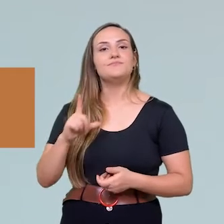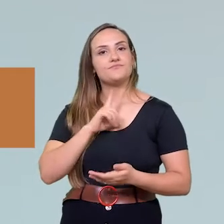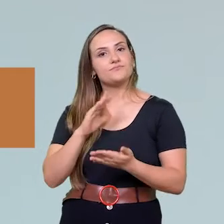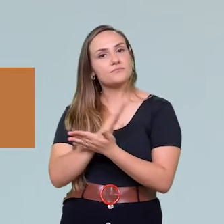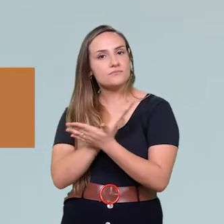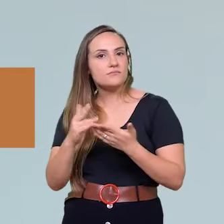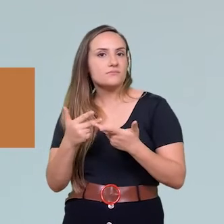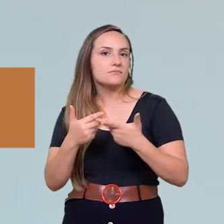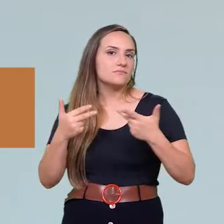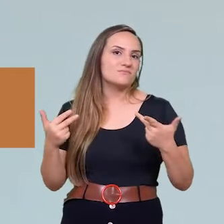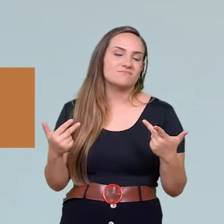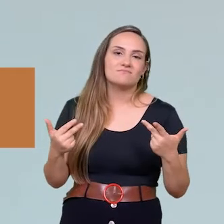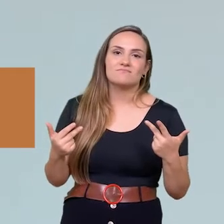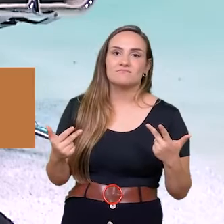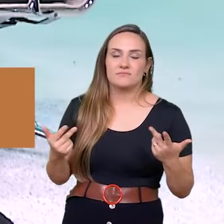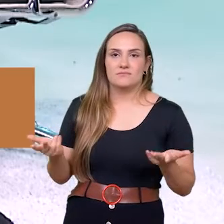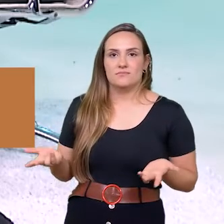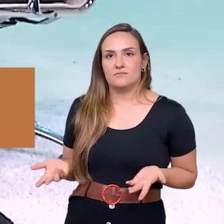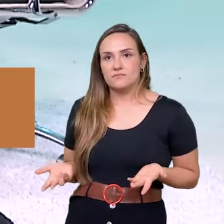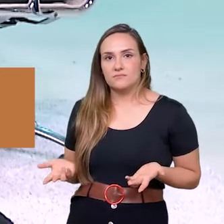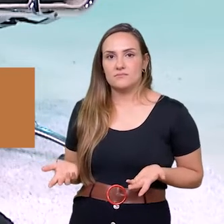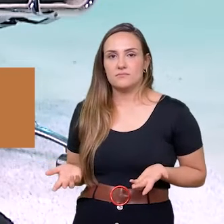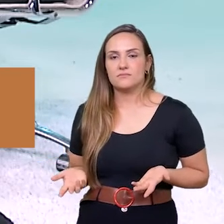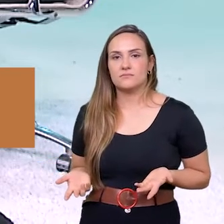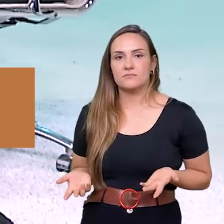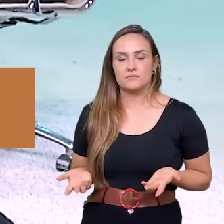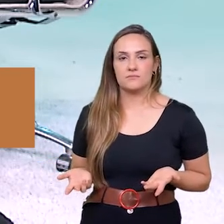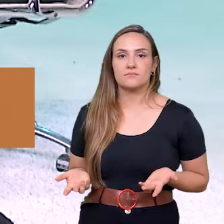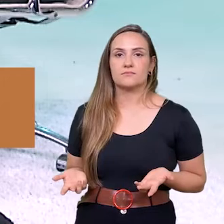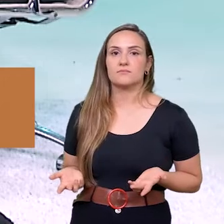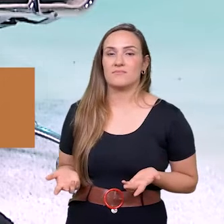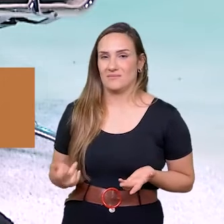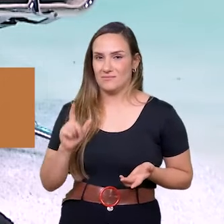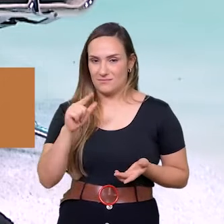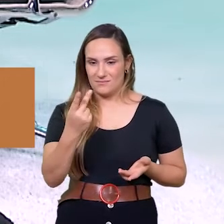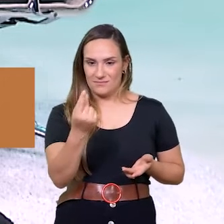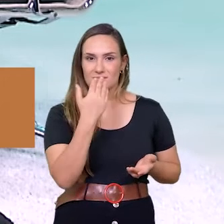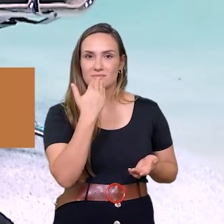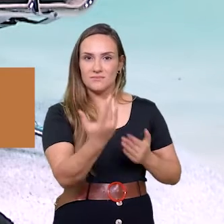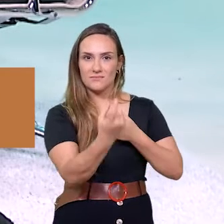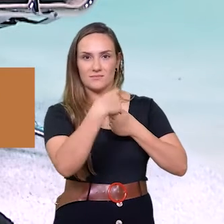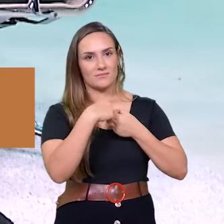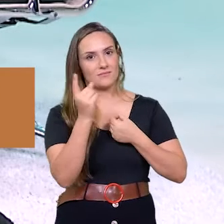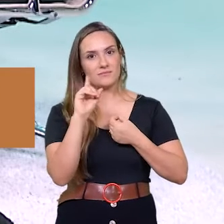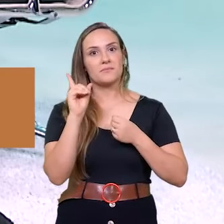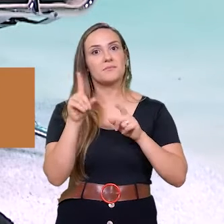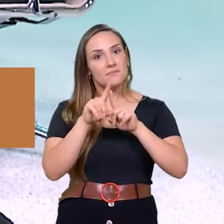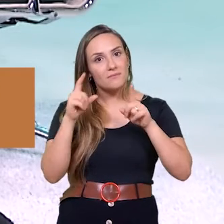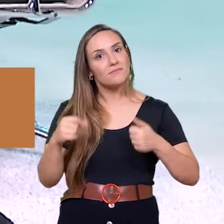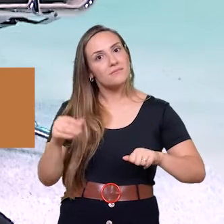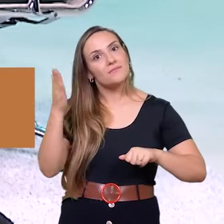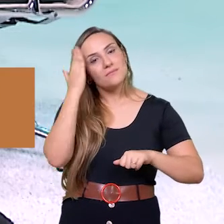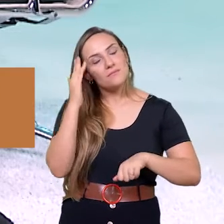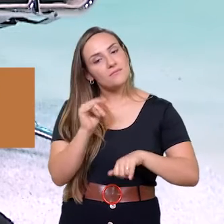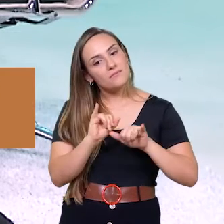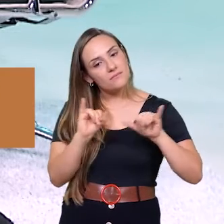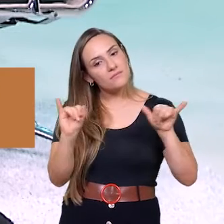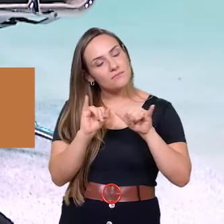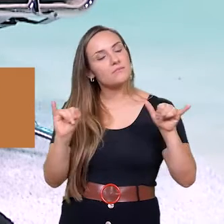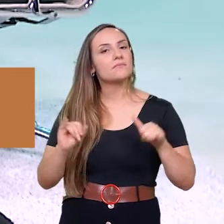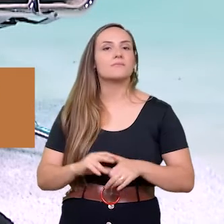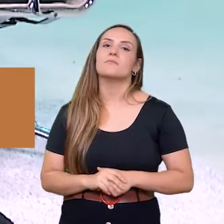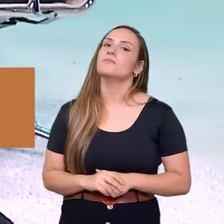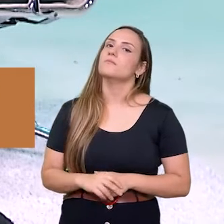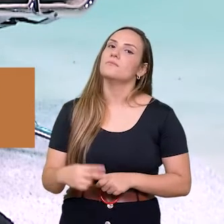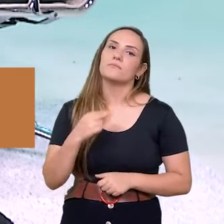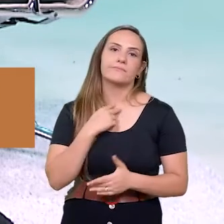Então, tem algumas coisas que, mais do que buscar o ressarcimento, é buscar informação